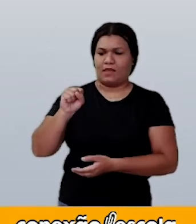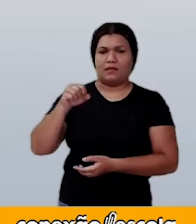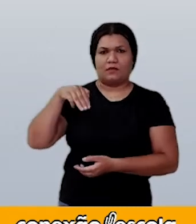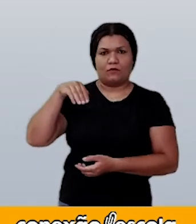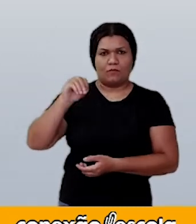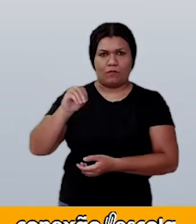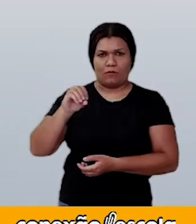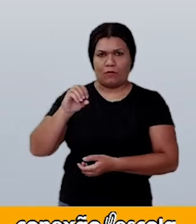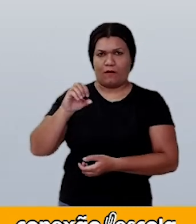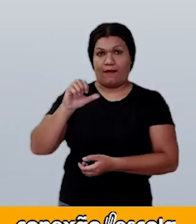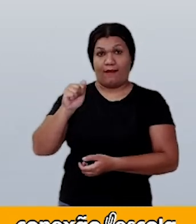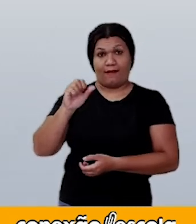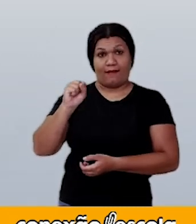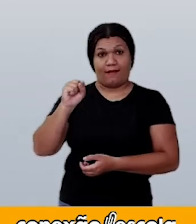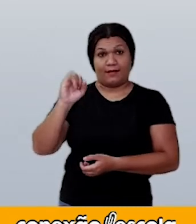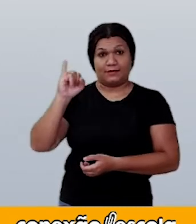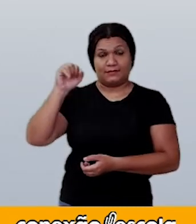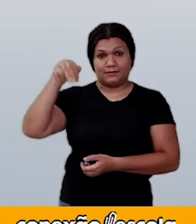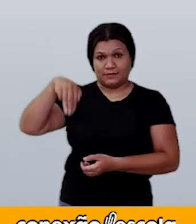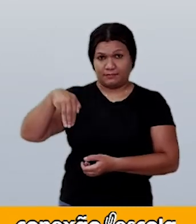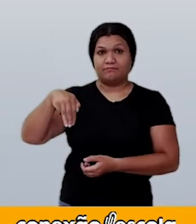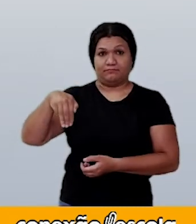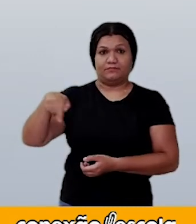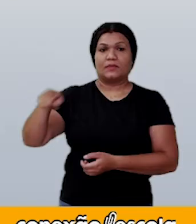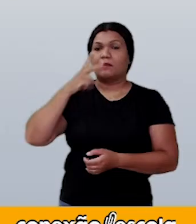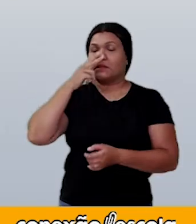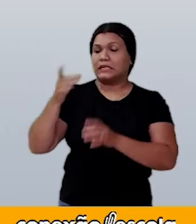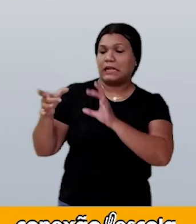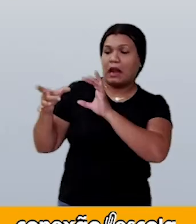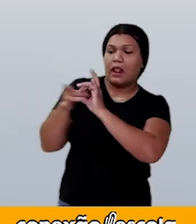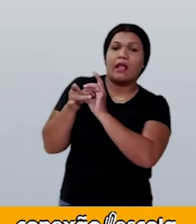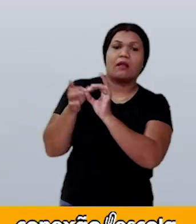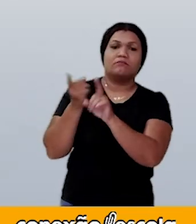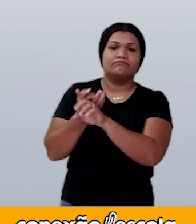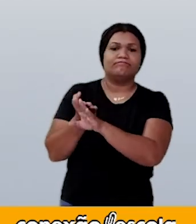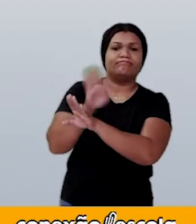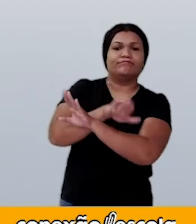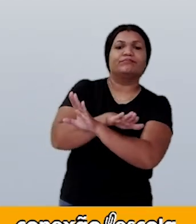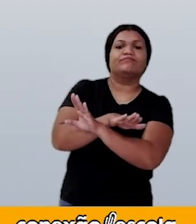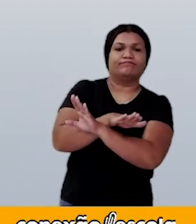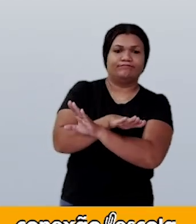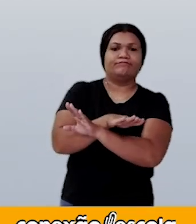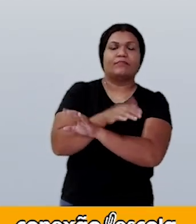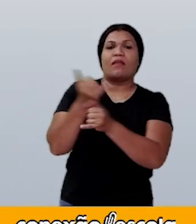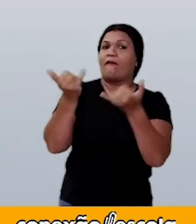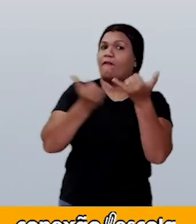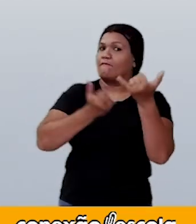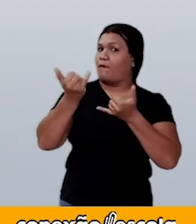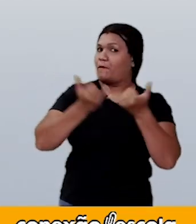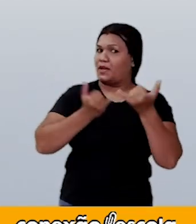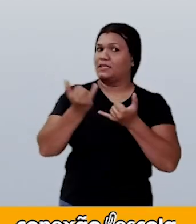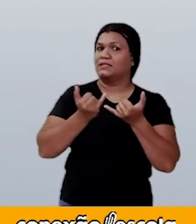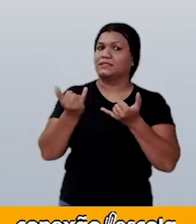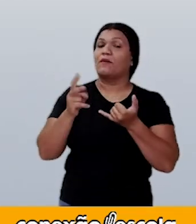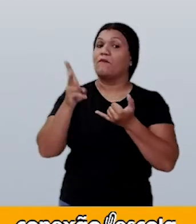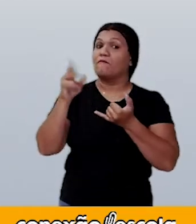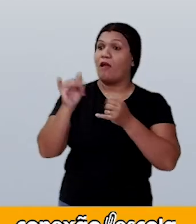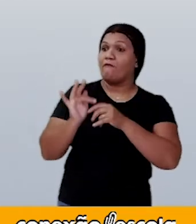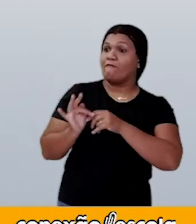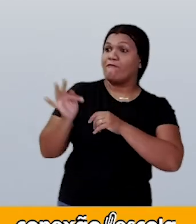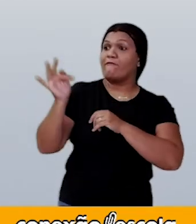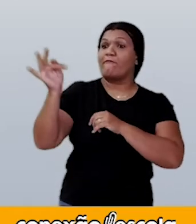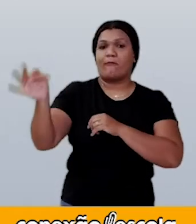ligação do primeiro período, o período anterior, com a informação que